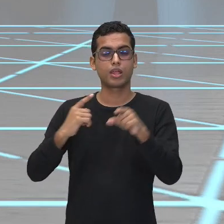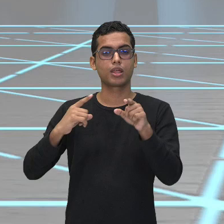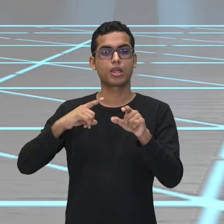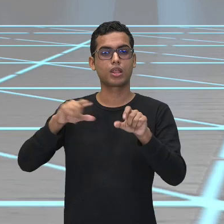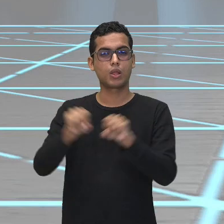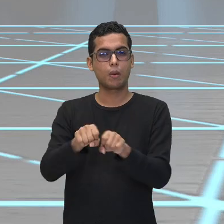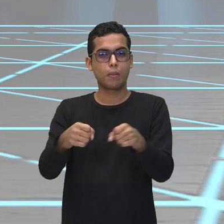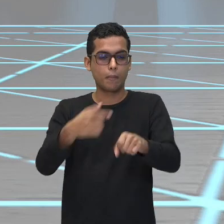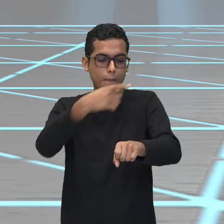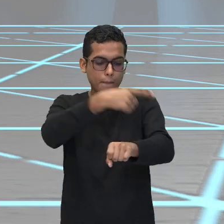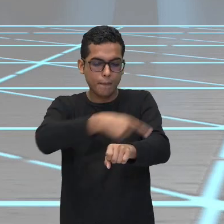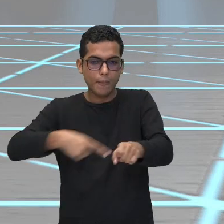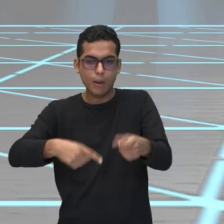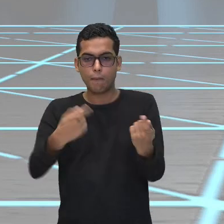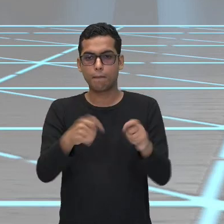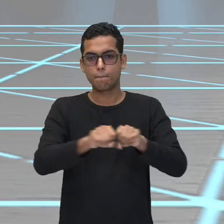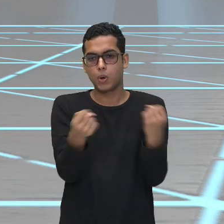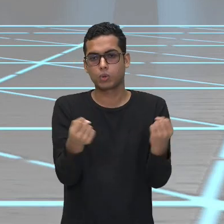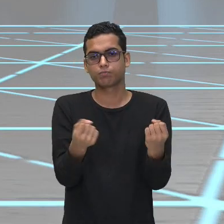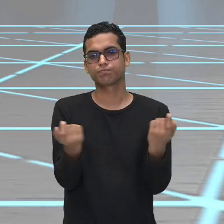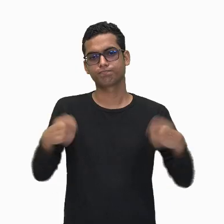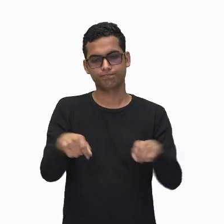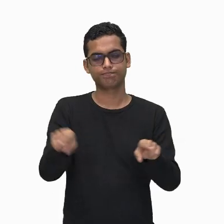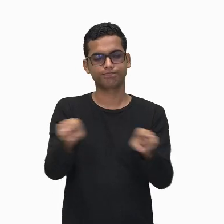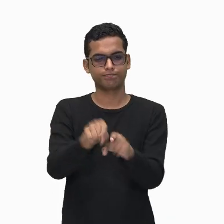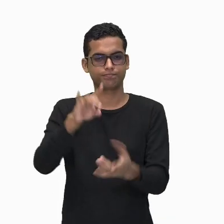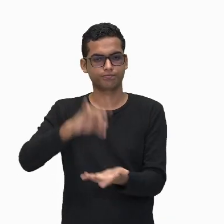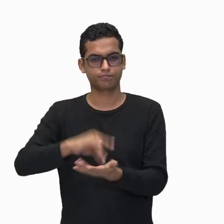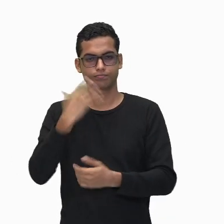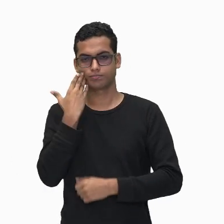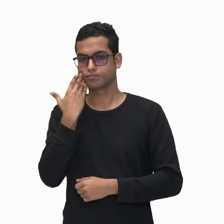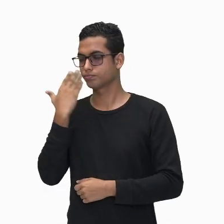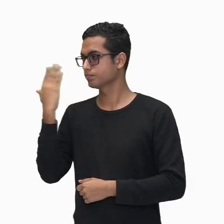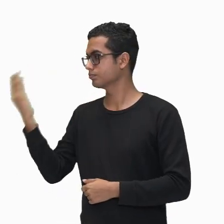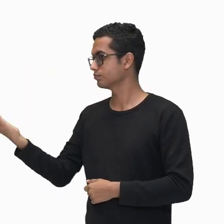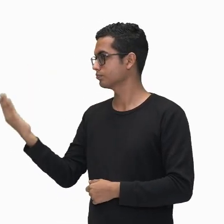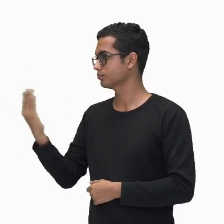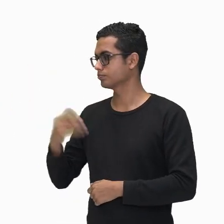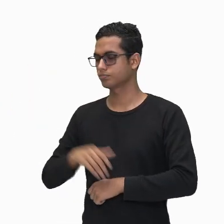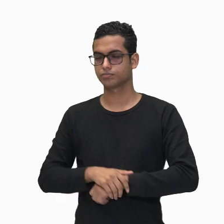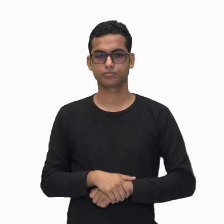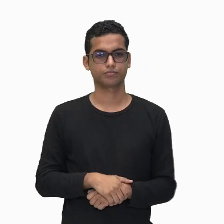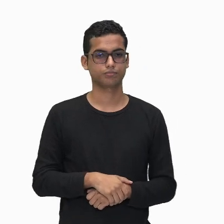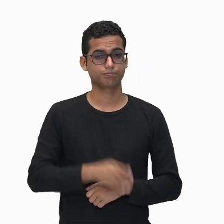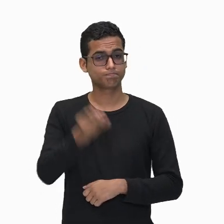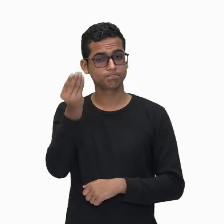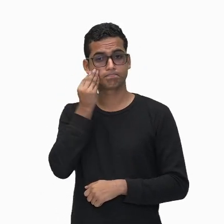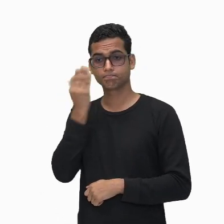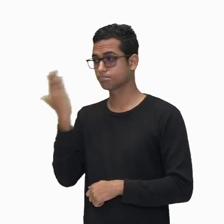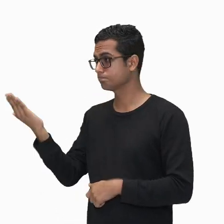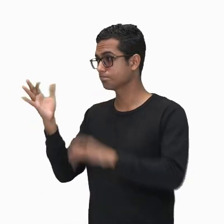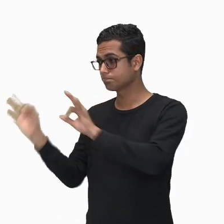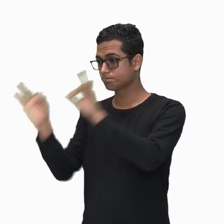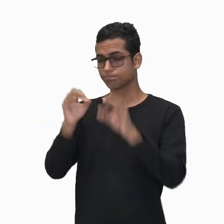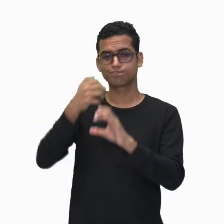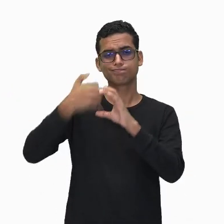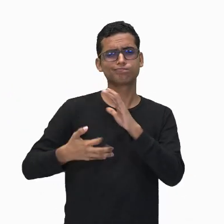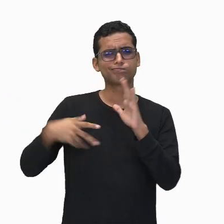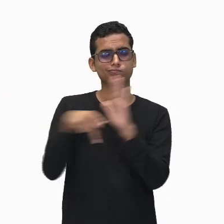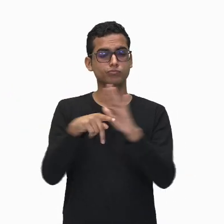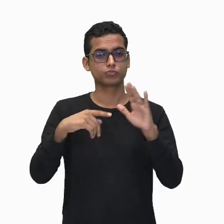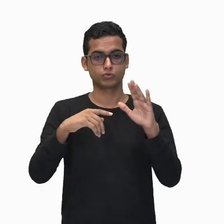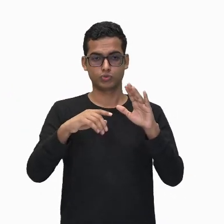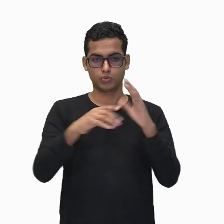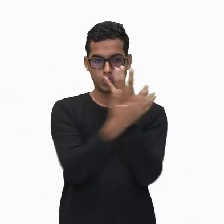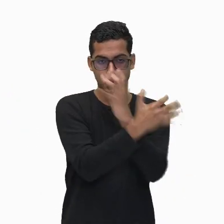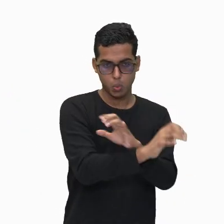quebrar com maior facilidade. Então, observe aí na cartela como que se caracteriza um osso normal.